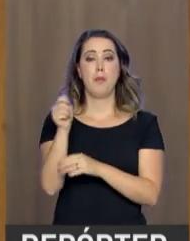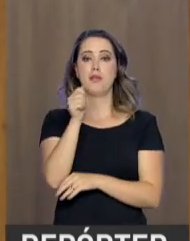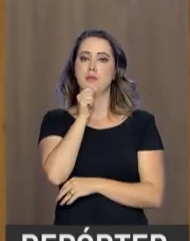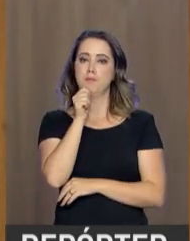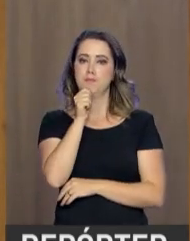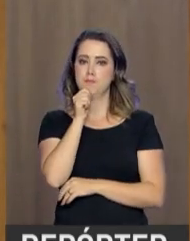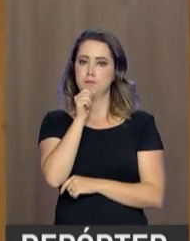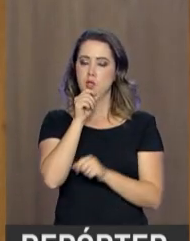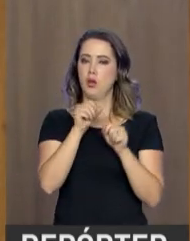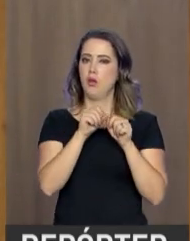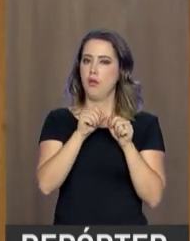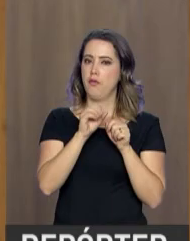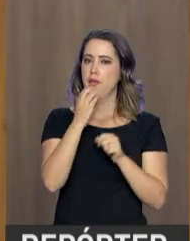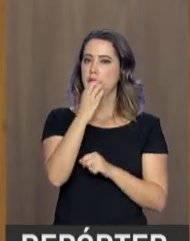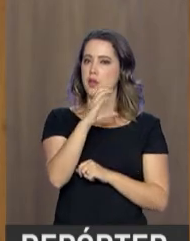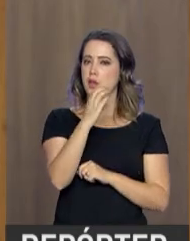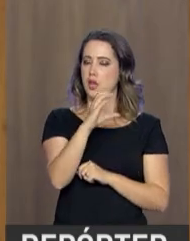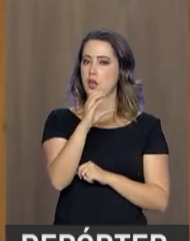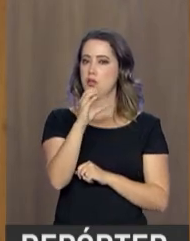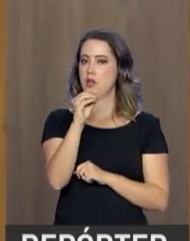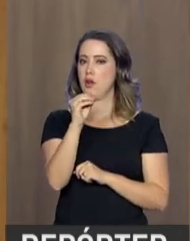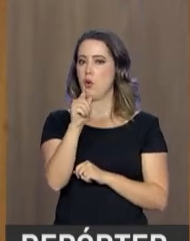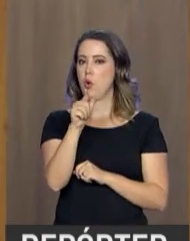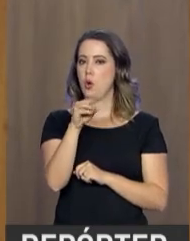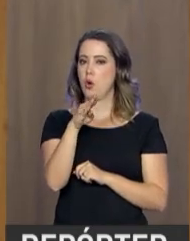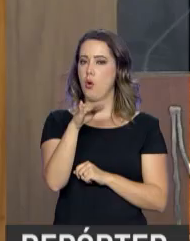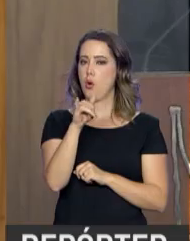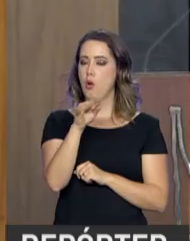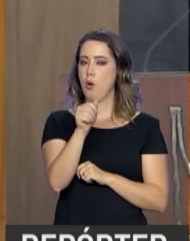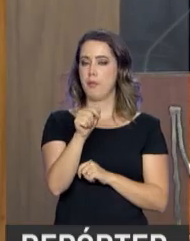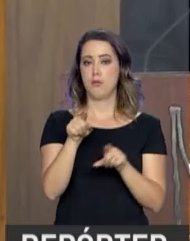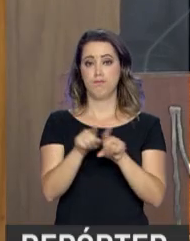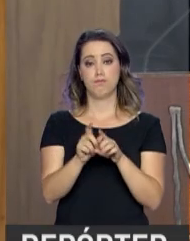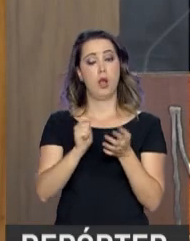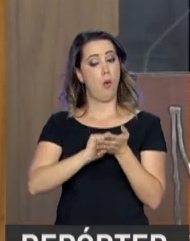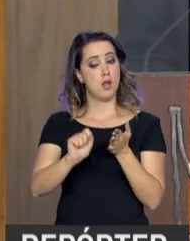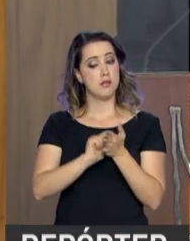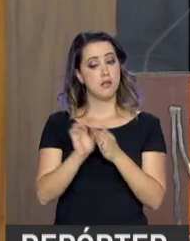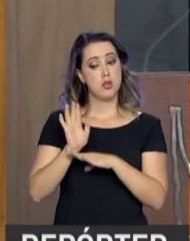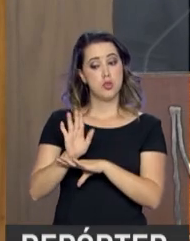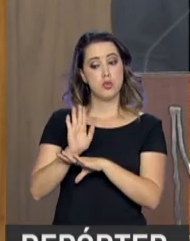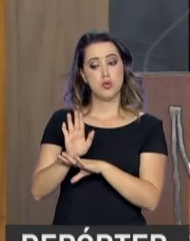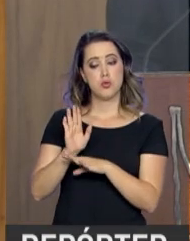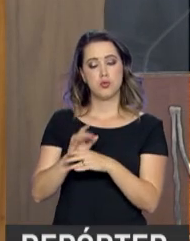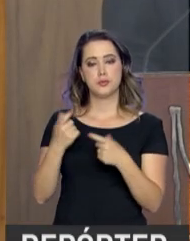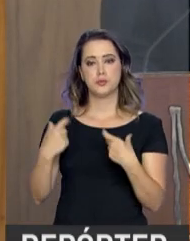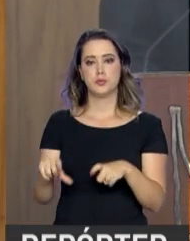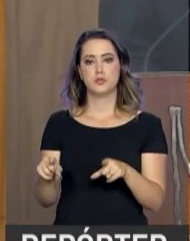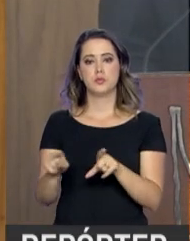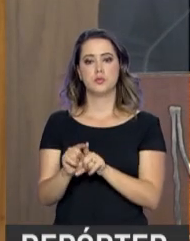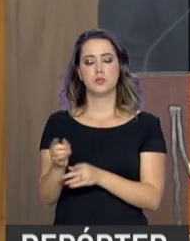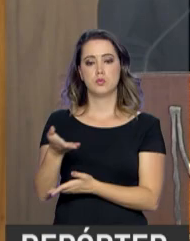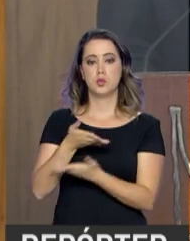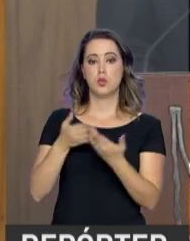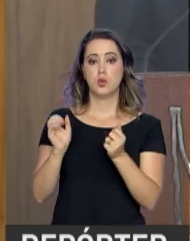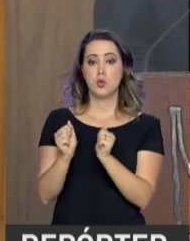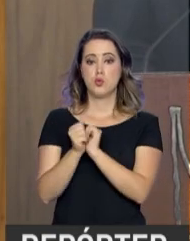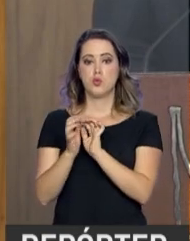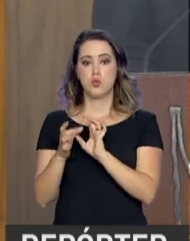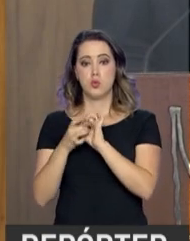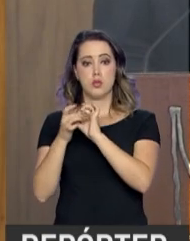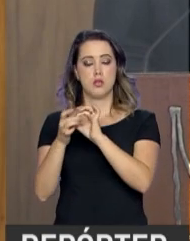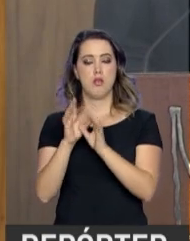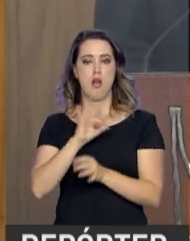na colômbia antes por isso entre os acordos assinados está o de cooperação institucional entre a polícia federal brasileira